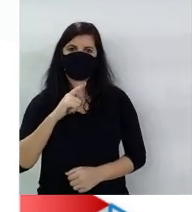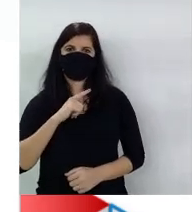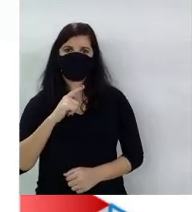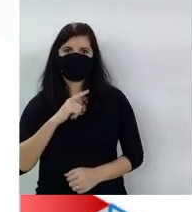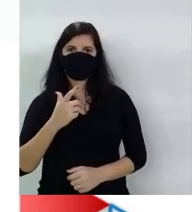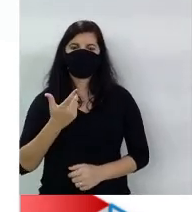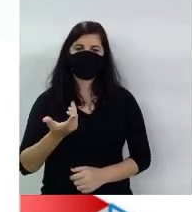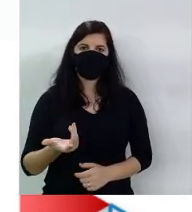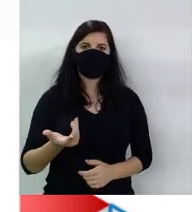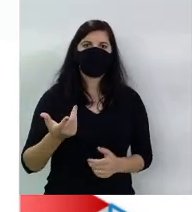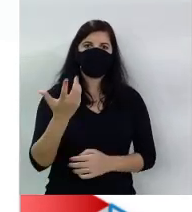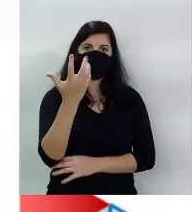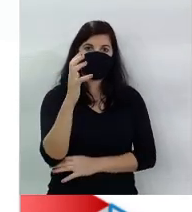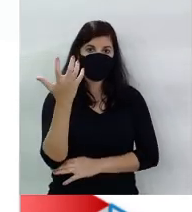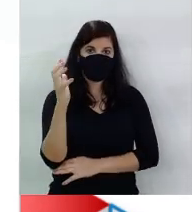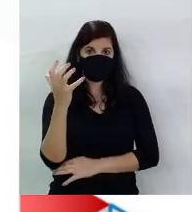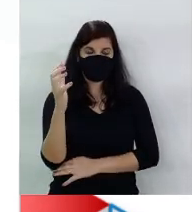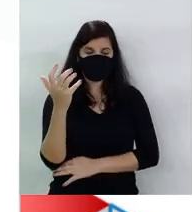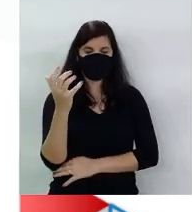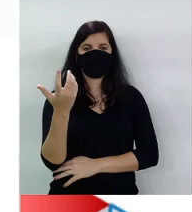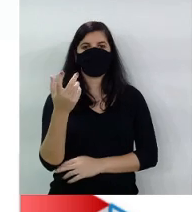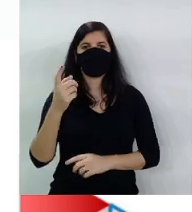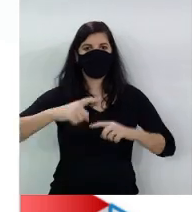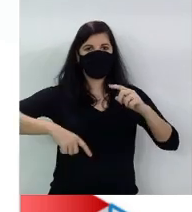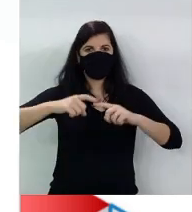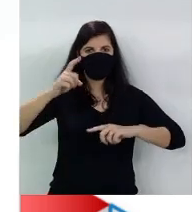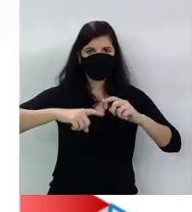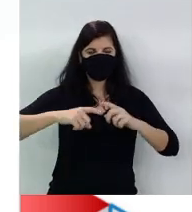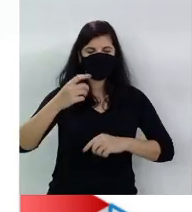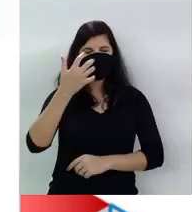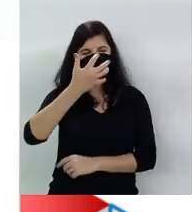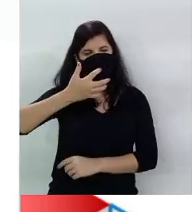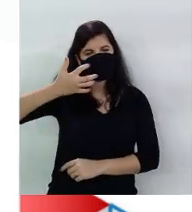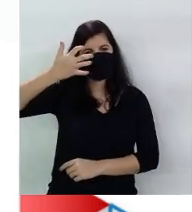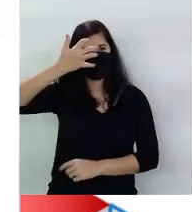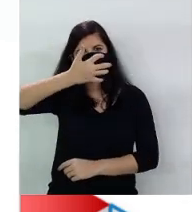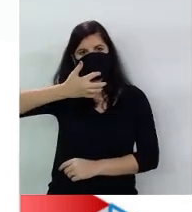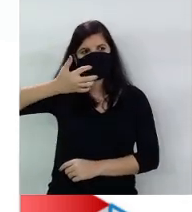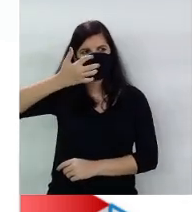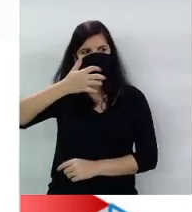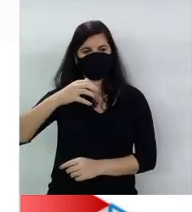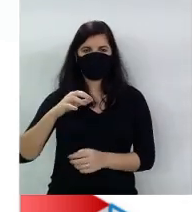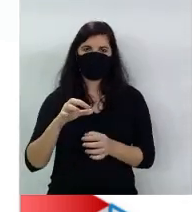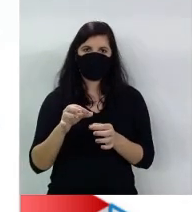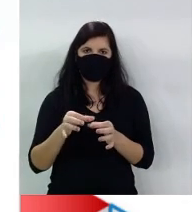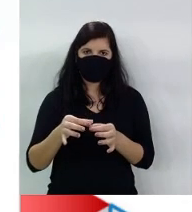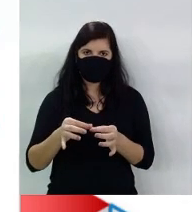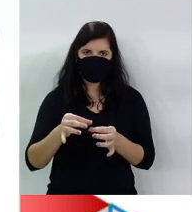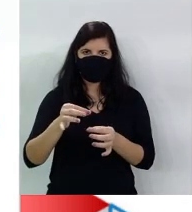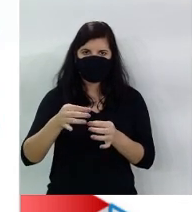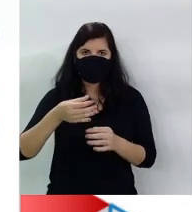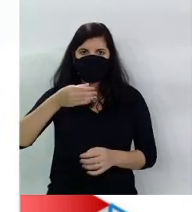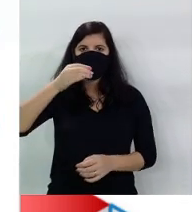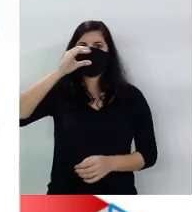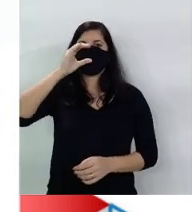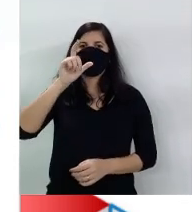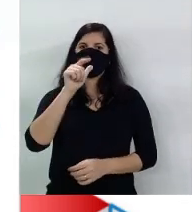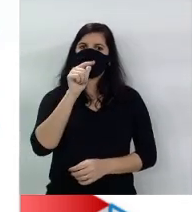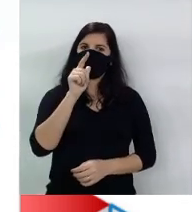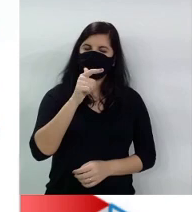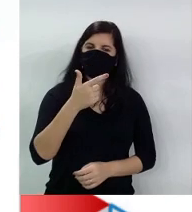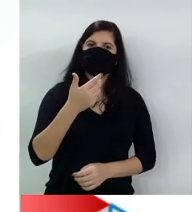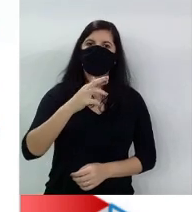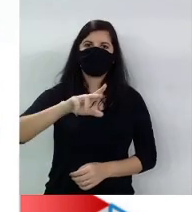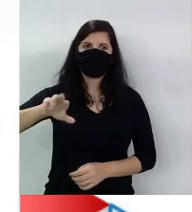na Jurema existem ainda objetos encantados, como taças com água, etc. E